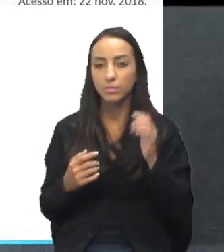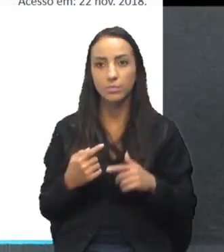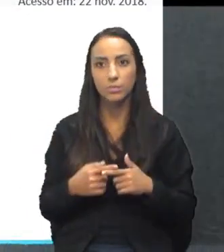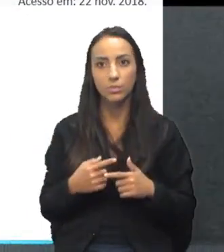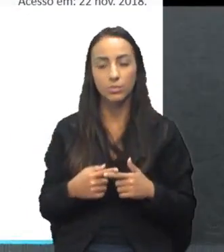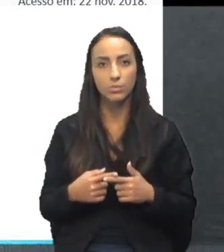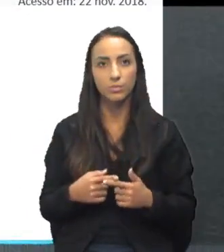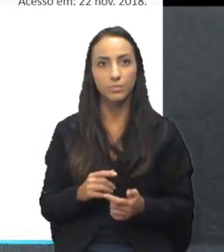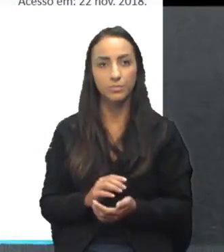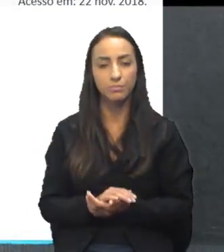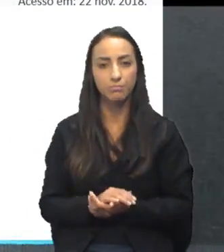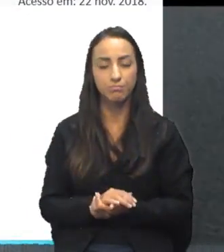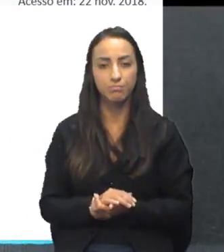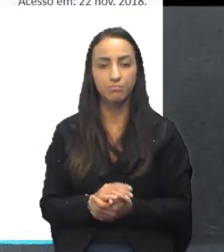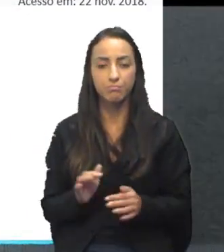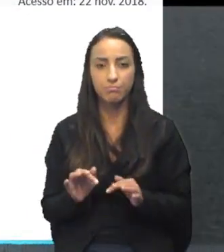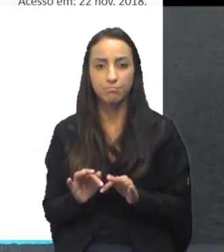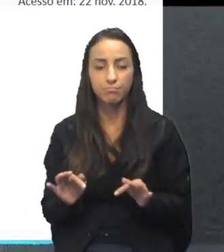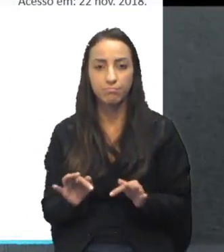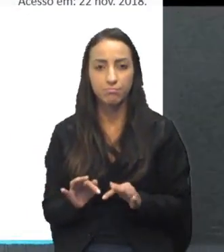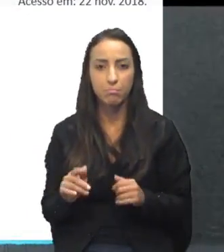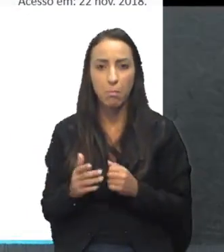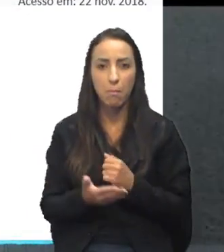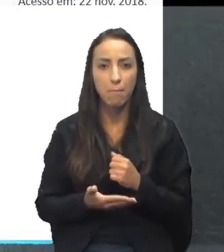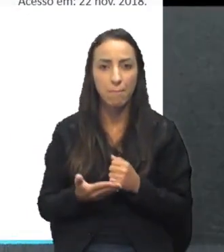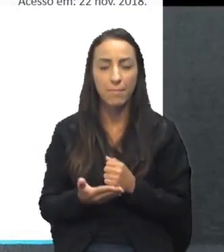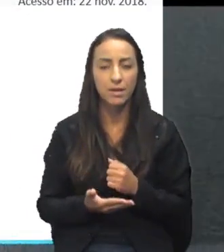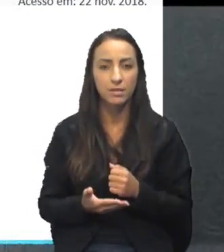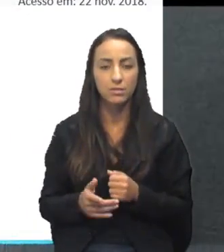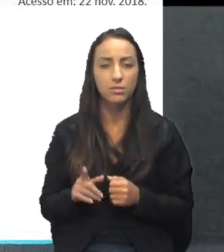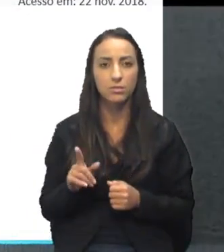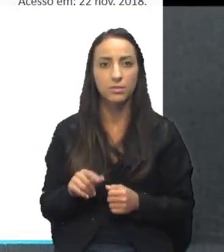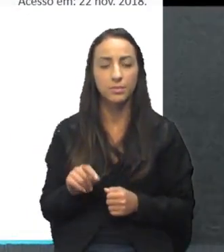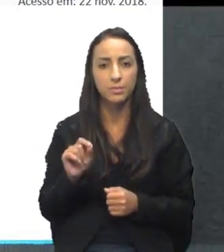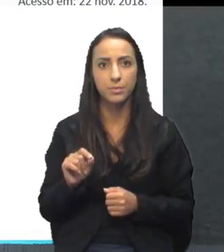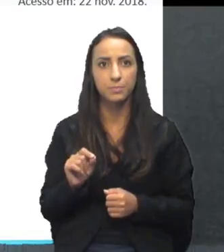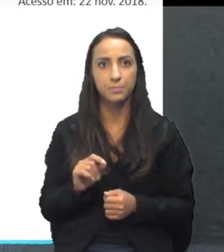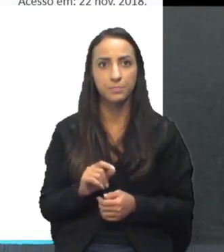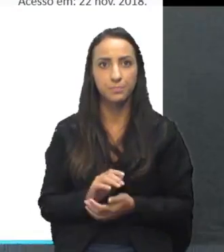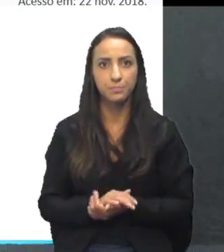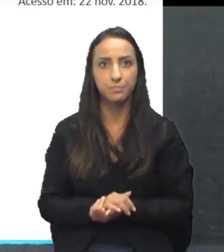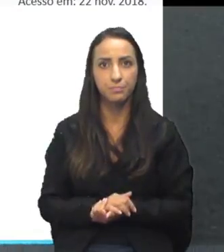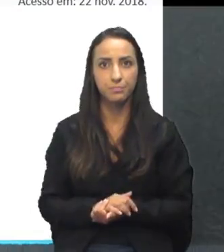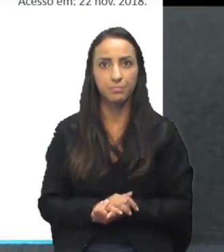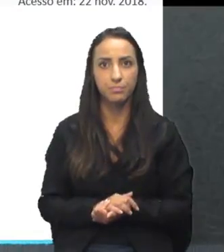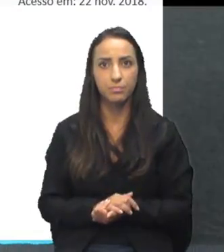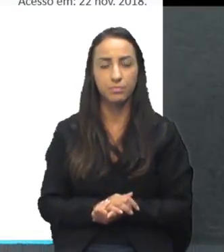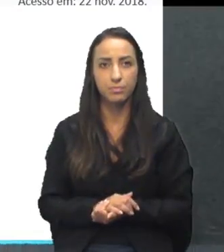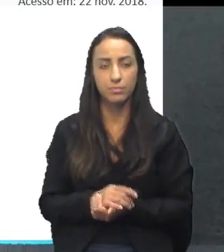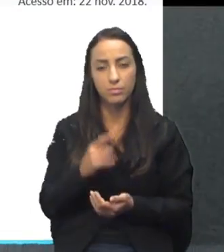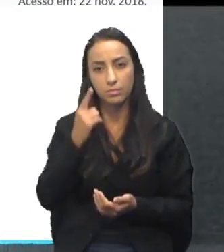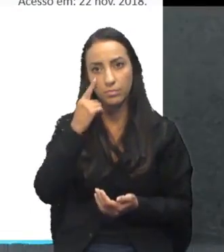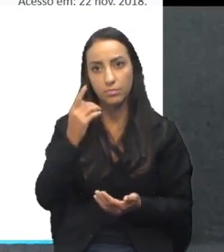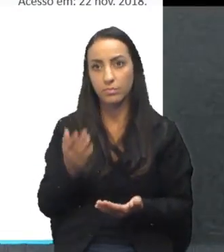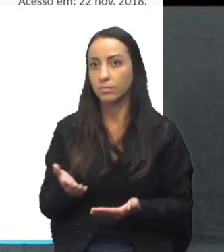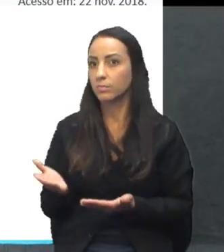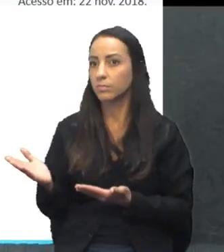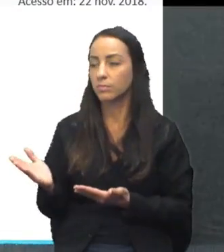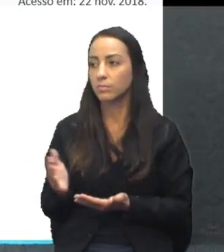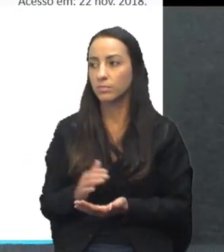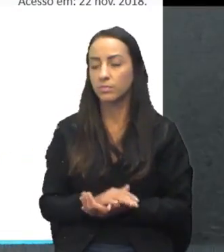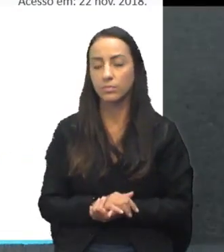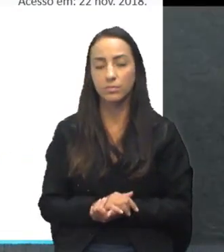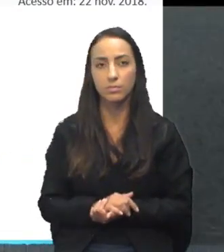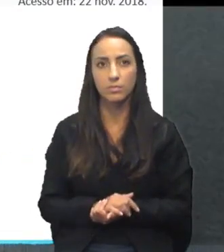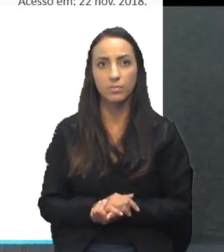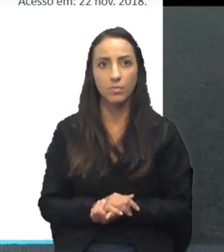princípios básicos, né, para a aplicação da bandagem em relação ao